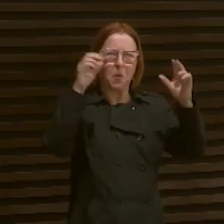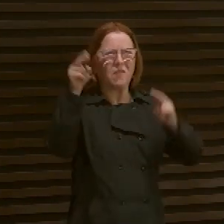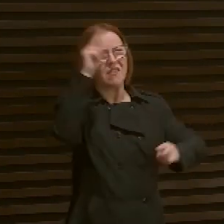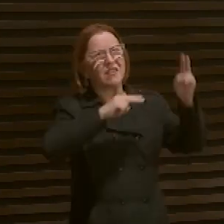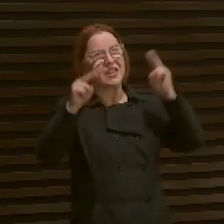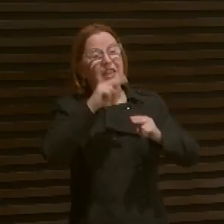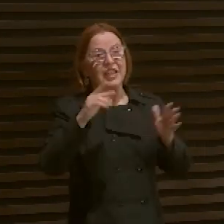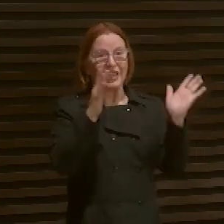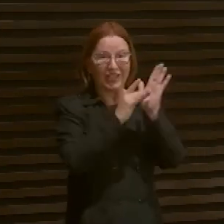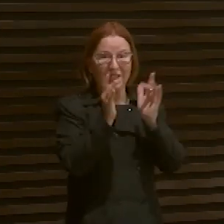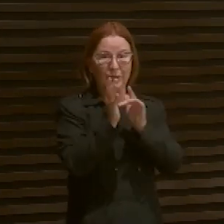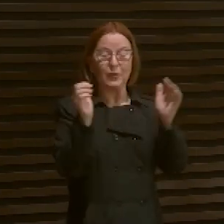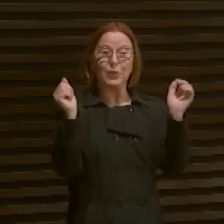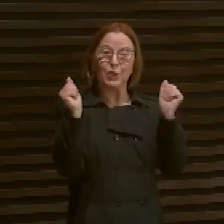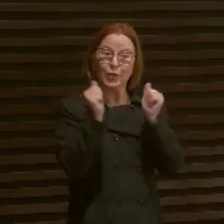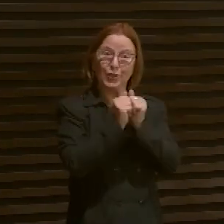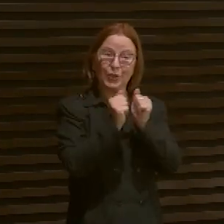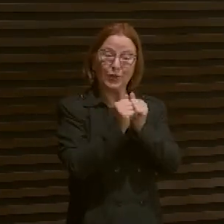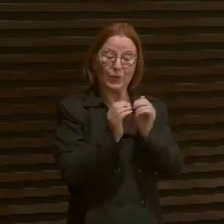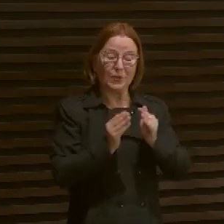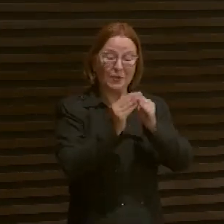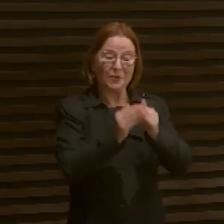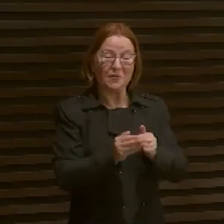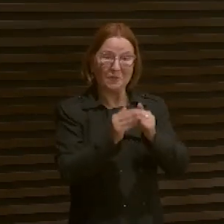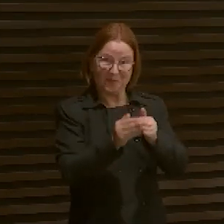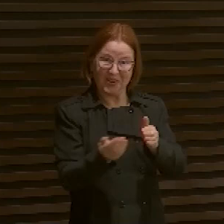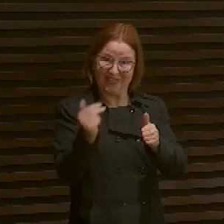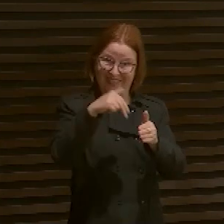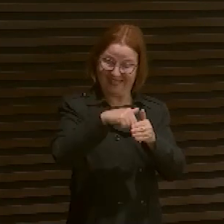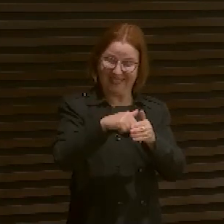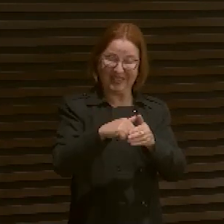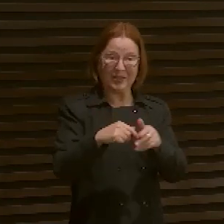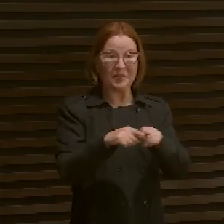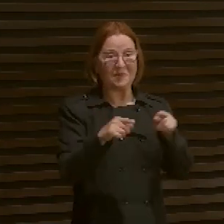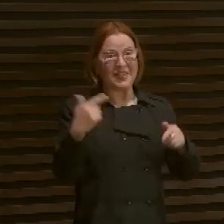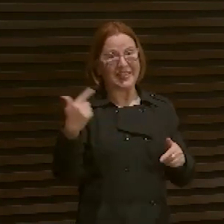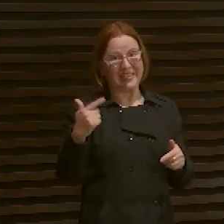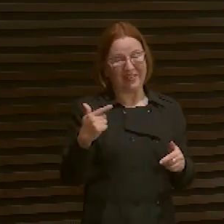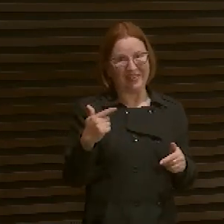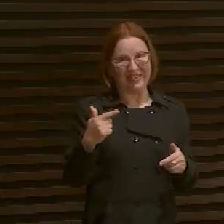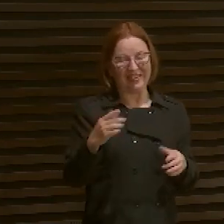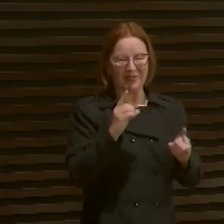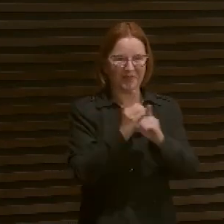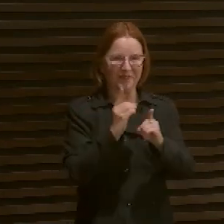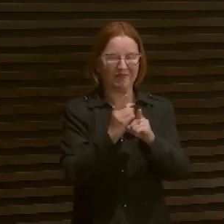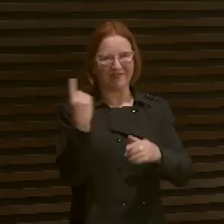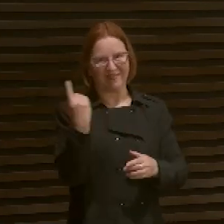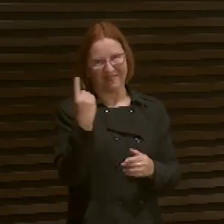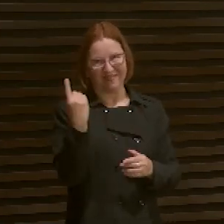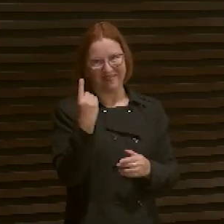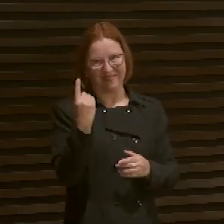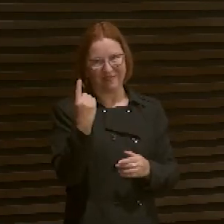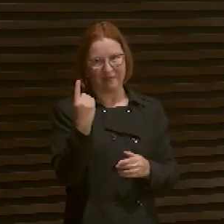barco, vocês lembram? Ele até estava dormindo. Mas nessa segunda, os discípulos estavam sozinhos. O